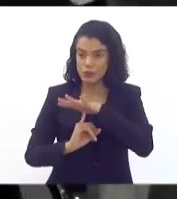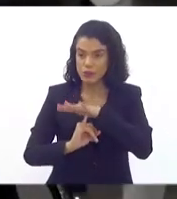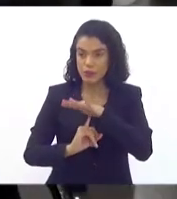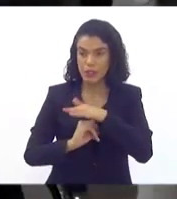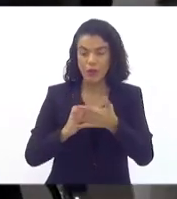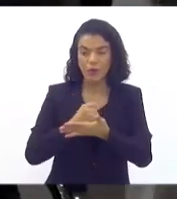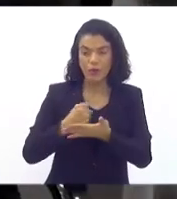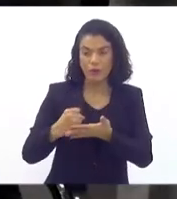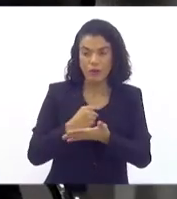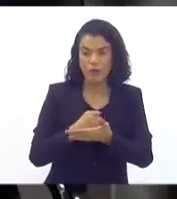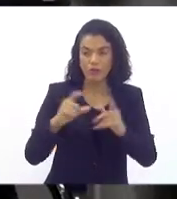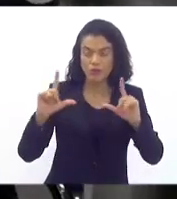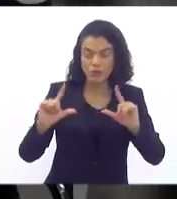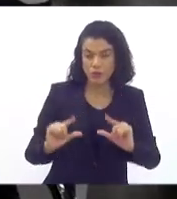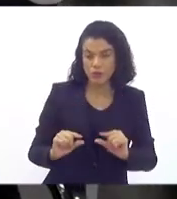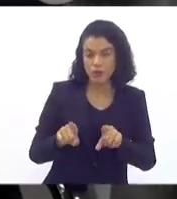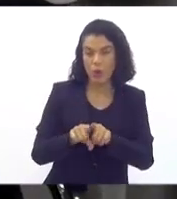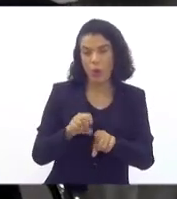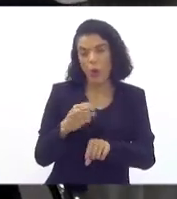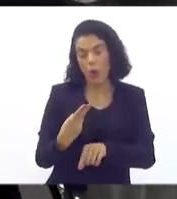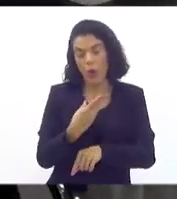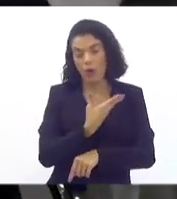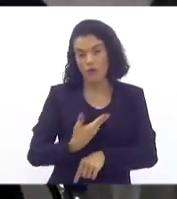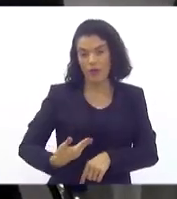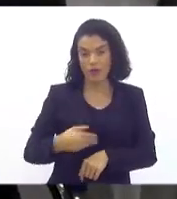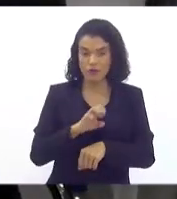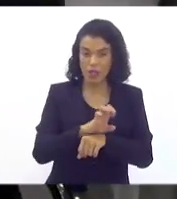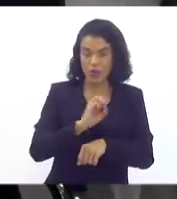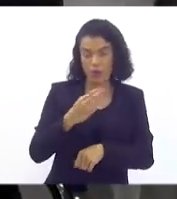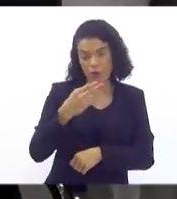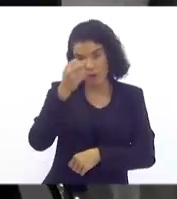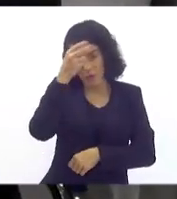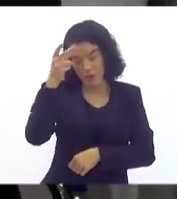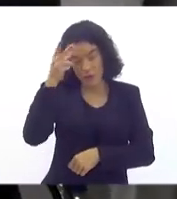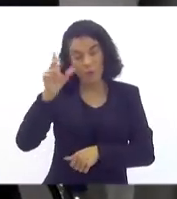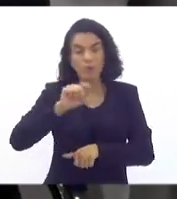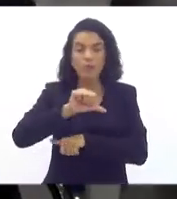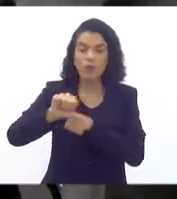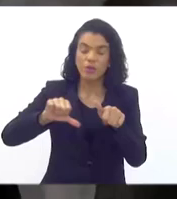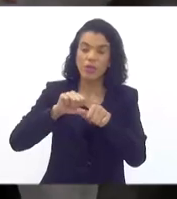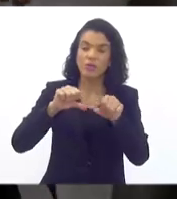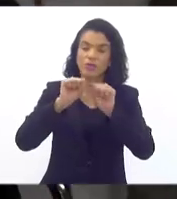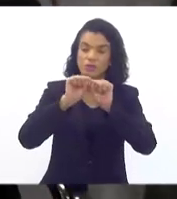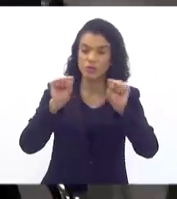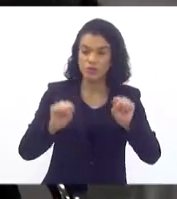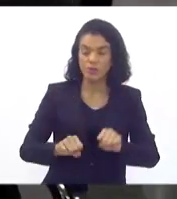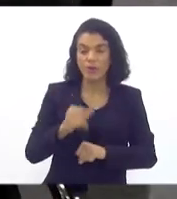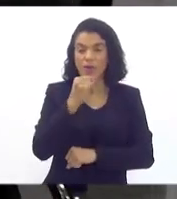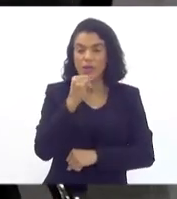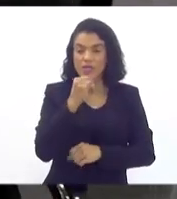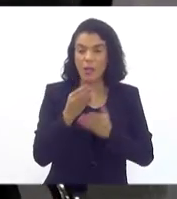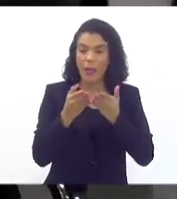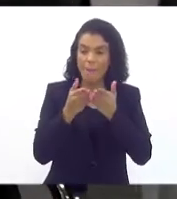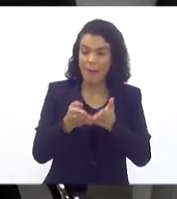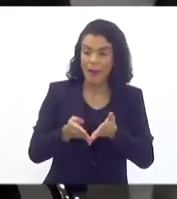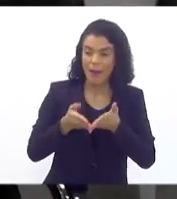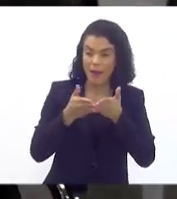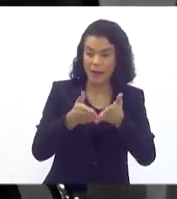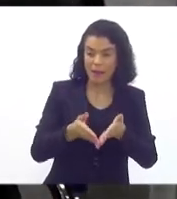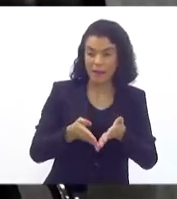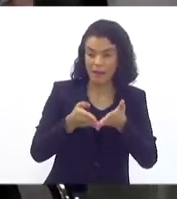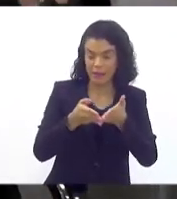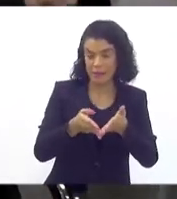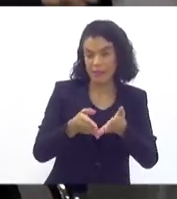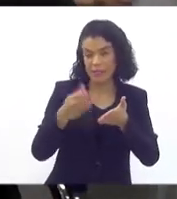governo federal ou pelo governo Municipal ou Municipal alterando a vida do sistemas cito exemplo da barco mais emblemático de